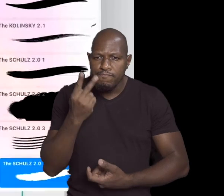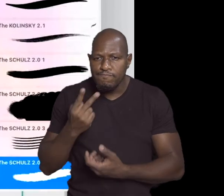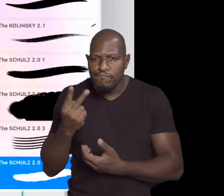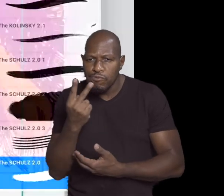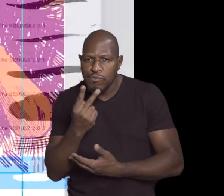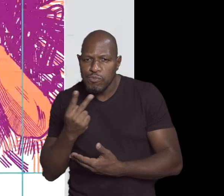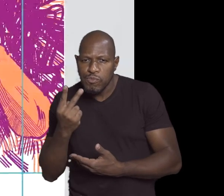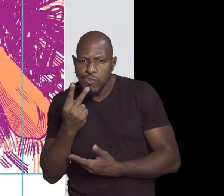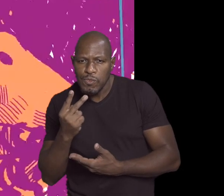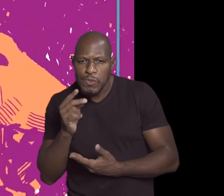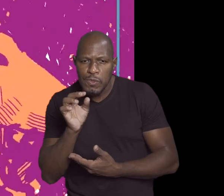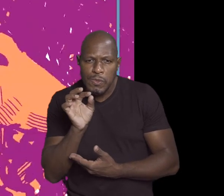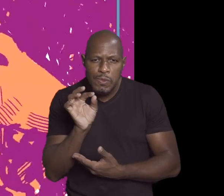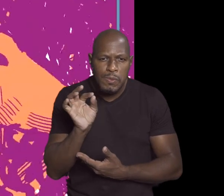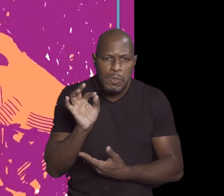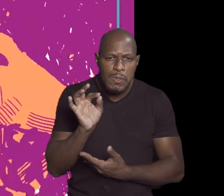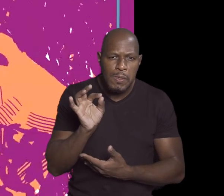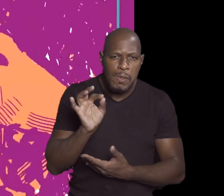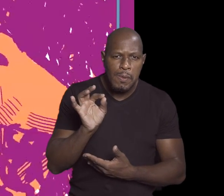definir.